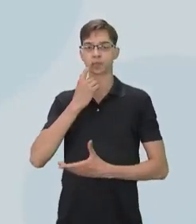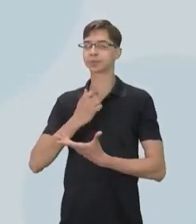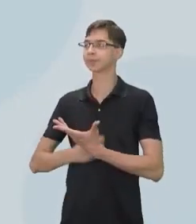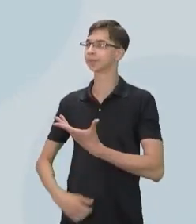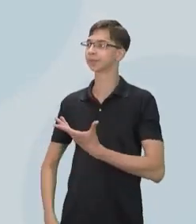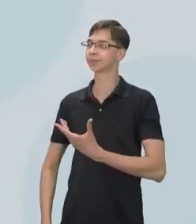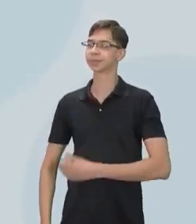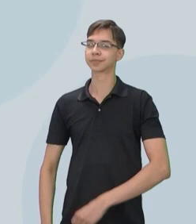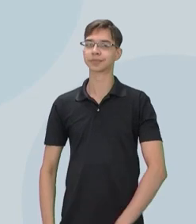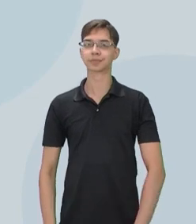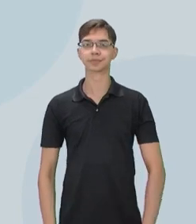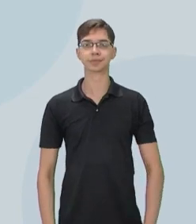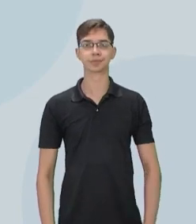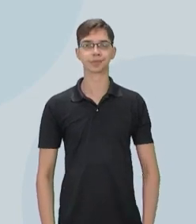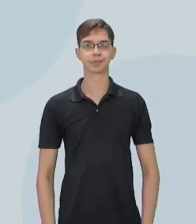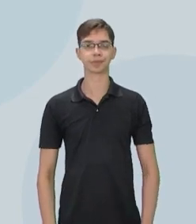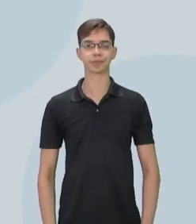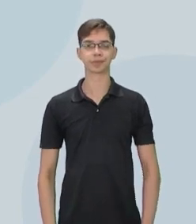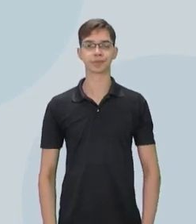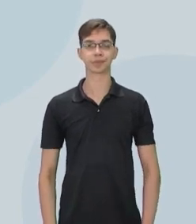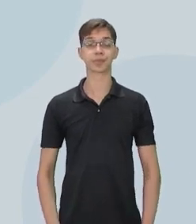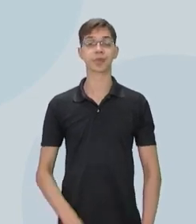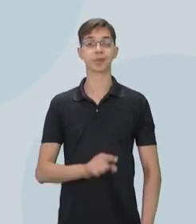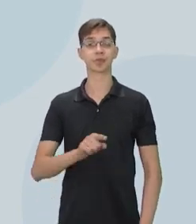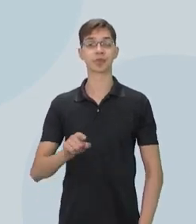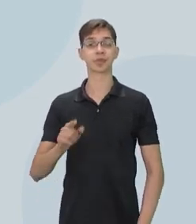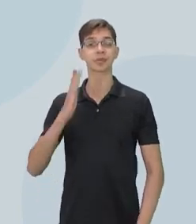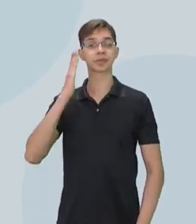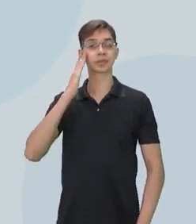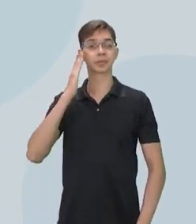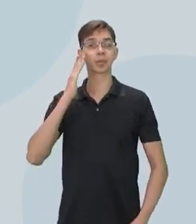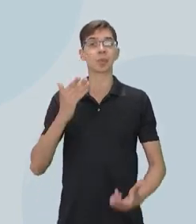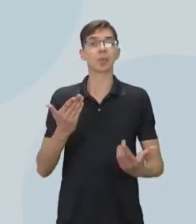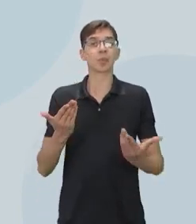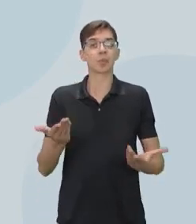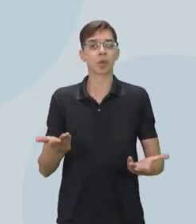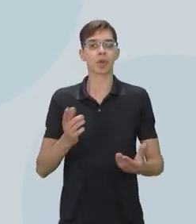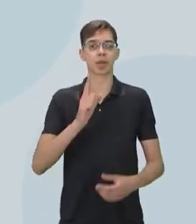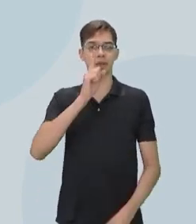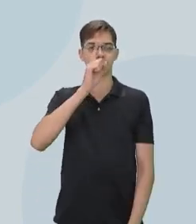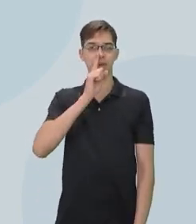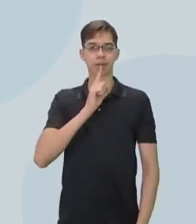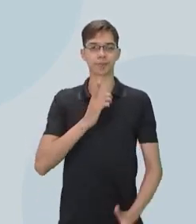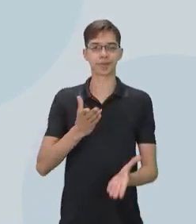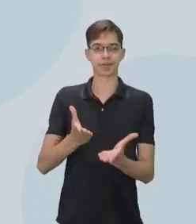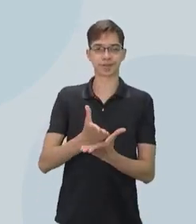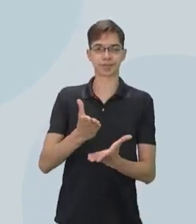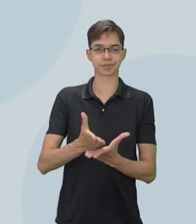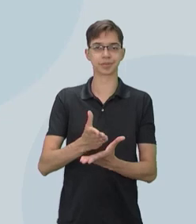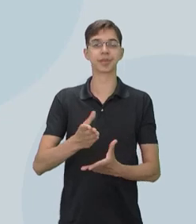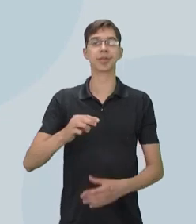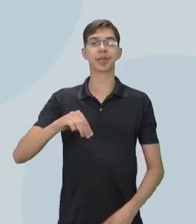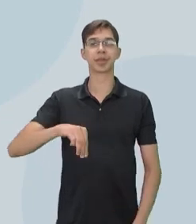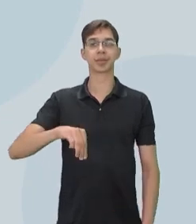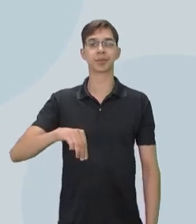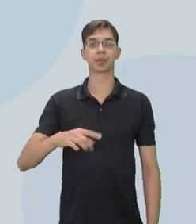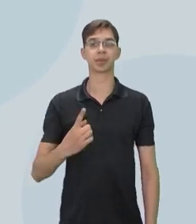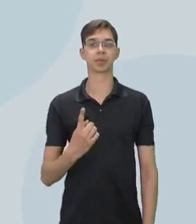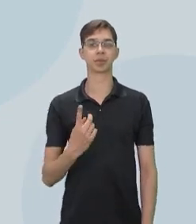capinha aí do caderno de vocês para vocês identificarem qual que é. Então era o amarelinho aí com